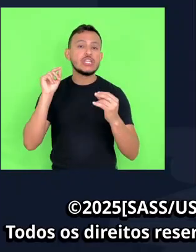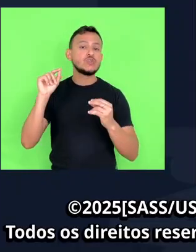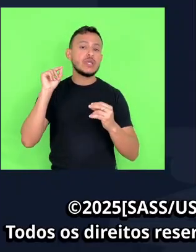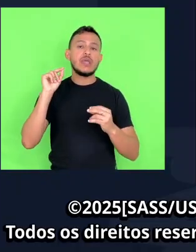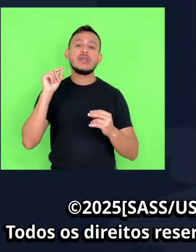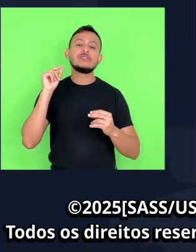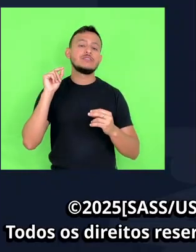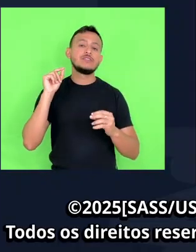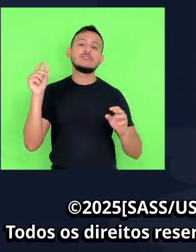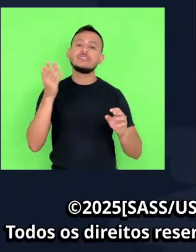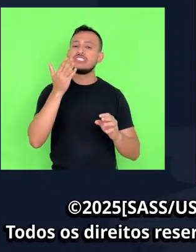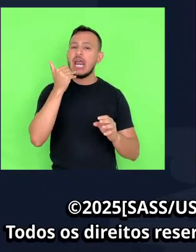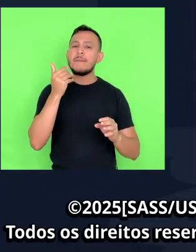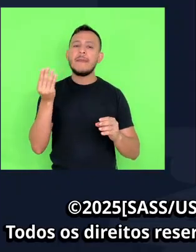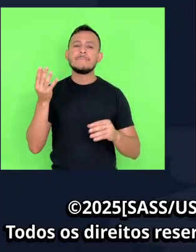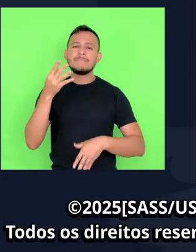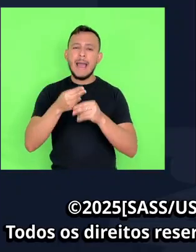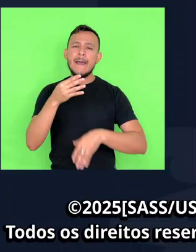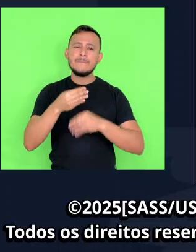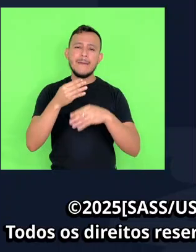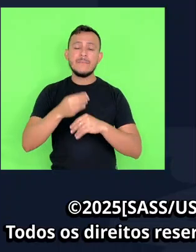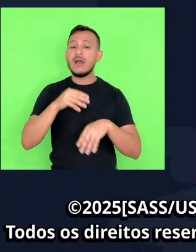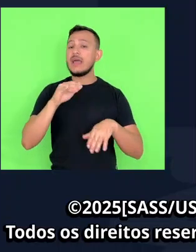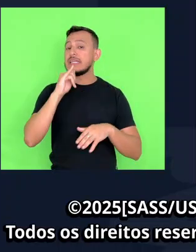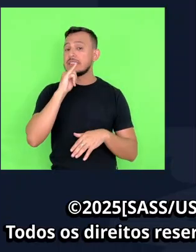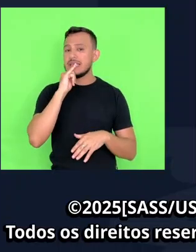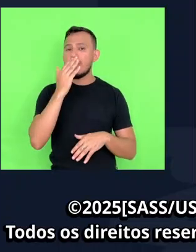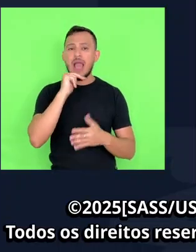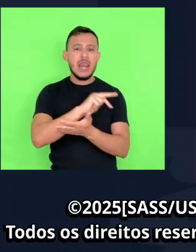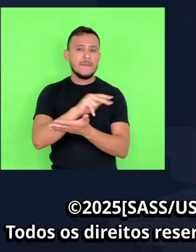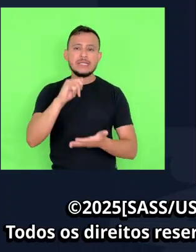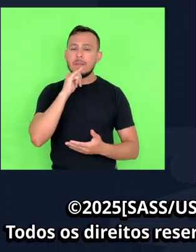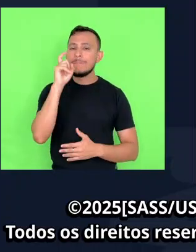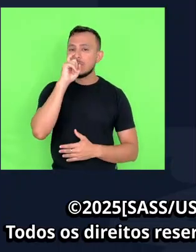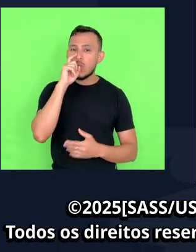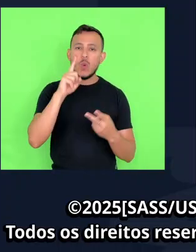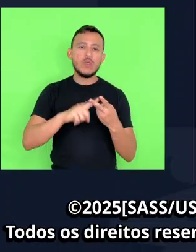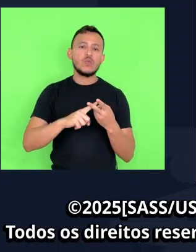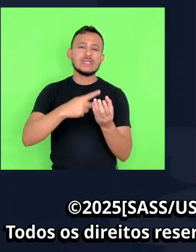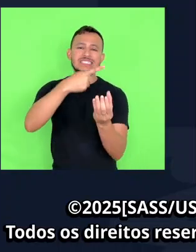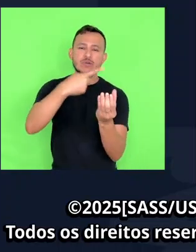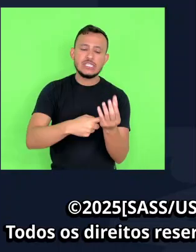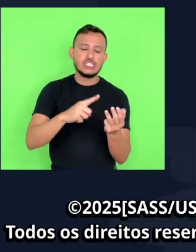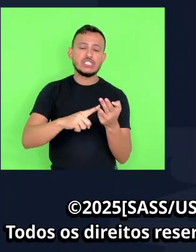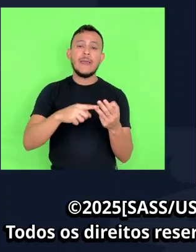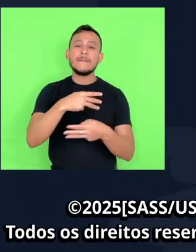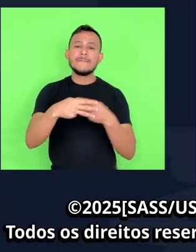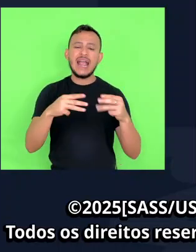importante de aditivos alimentares. Exemplos desses alimentos ultraprocessados: biscoitos, salsichas,